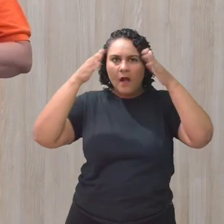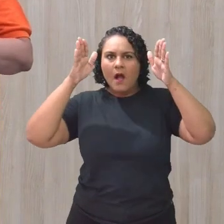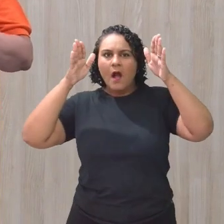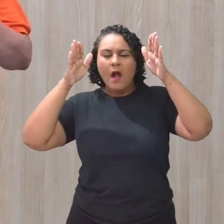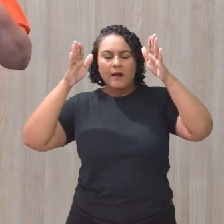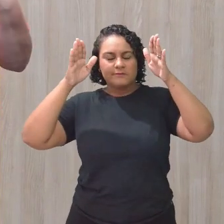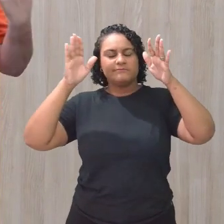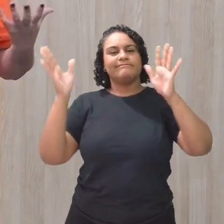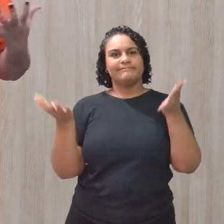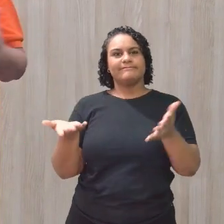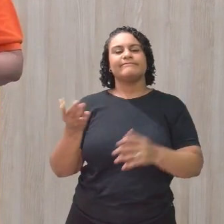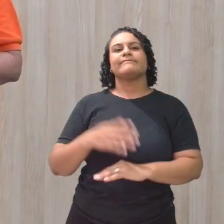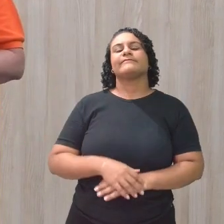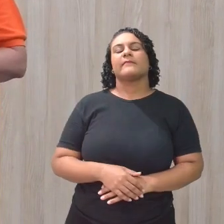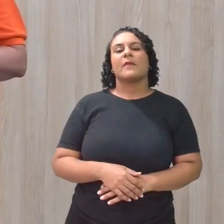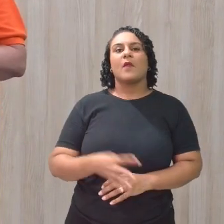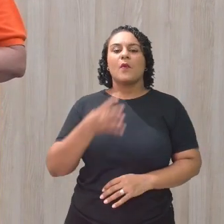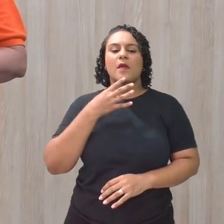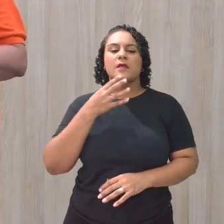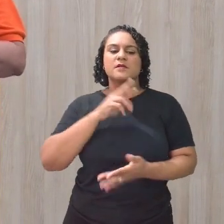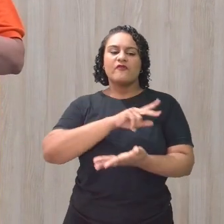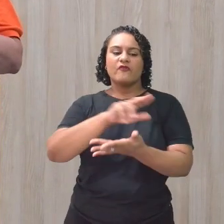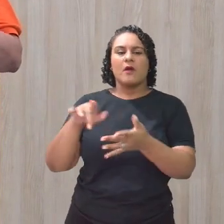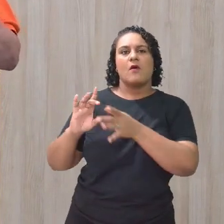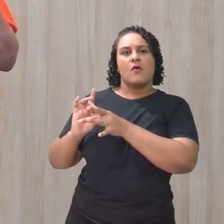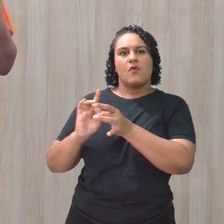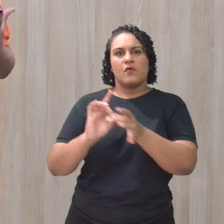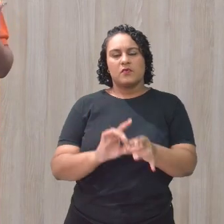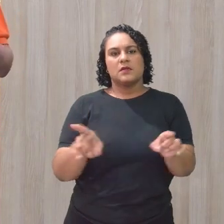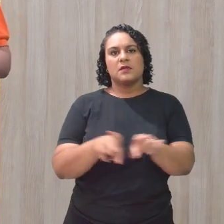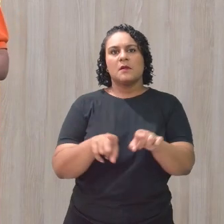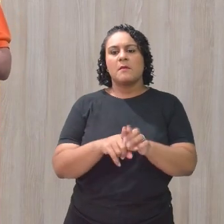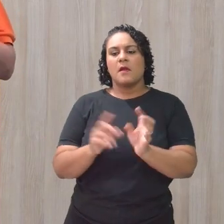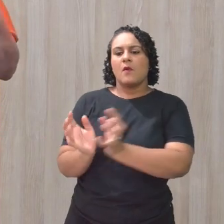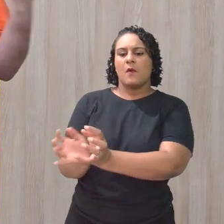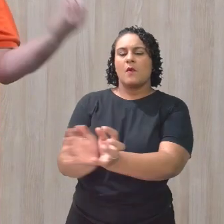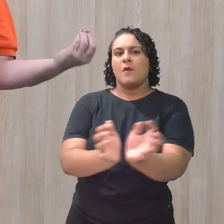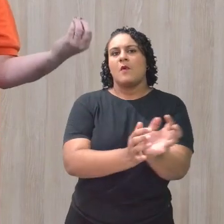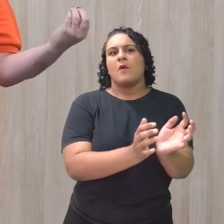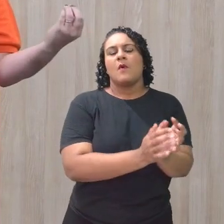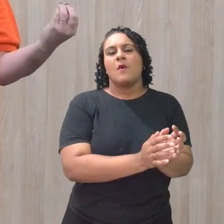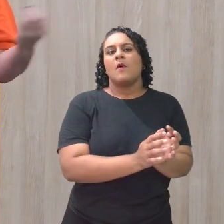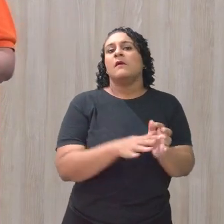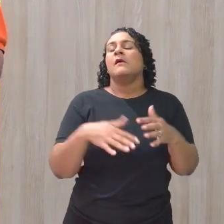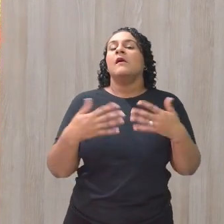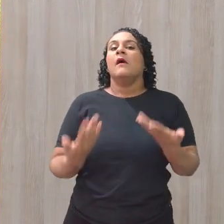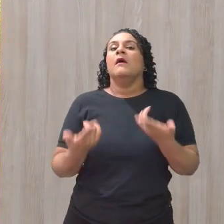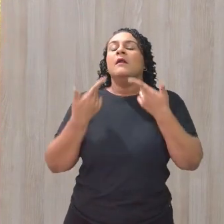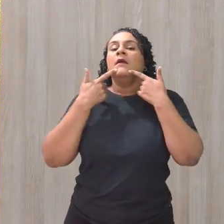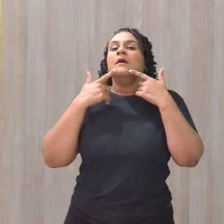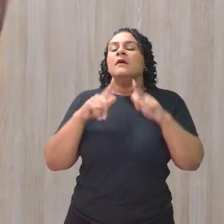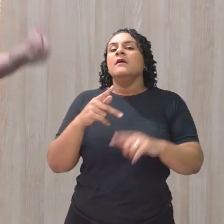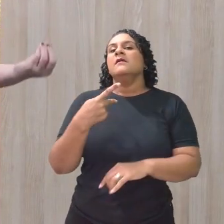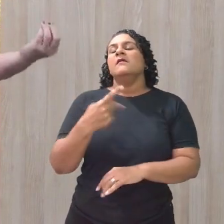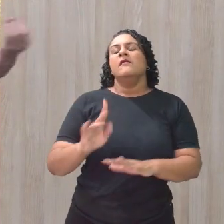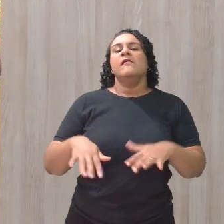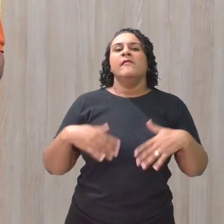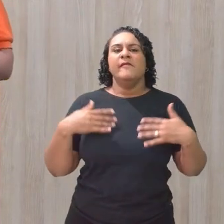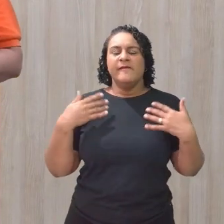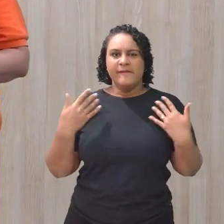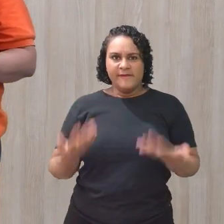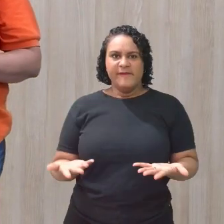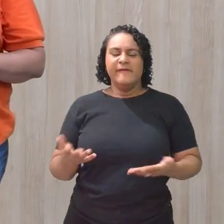os diferentes contextos e os diferentes grupos, qual é a sua linguagem, não é, a linguagem entre